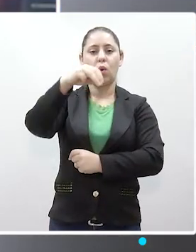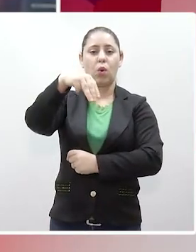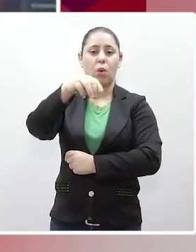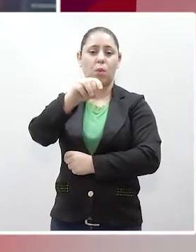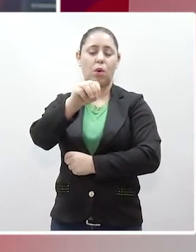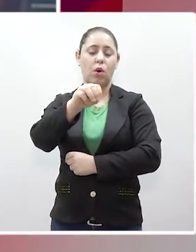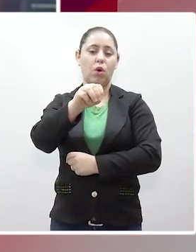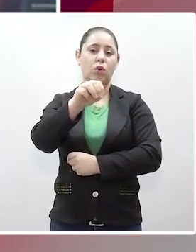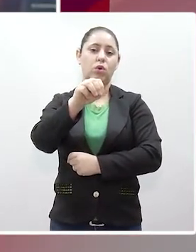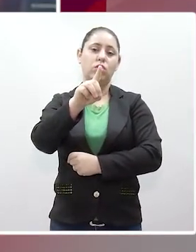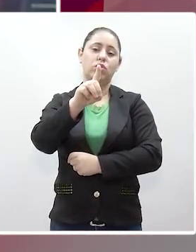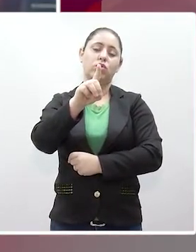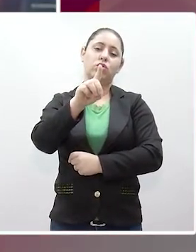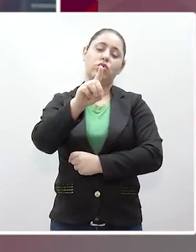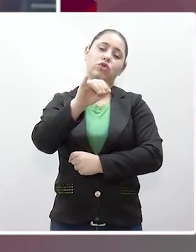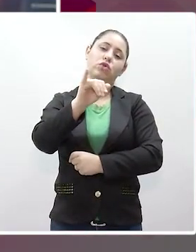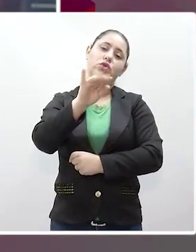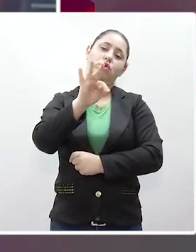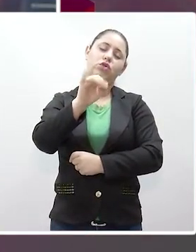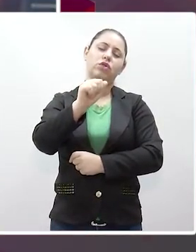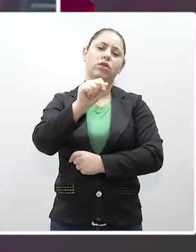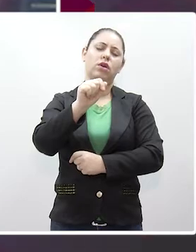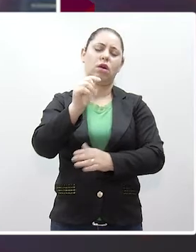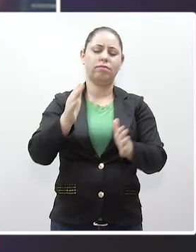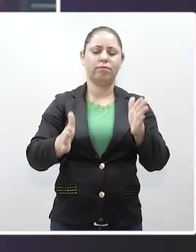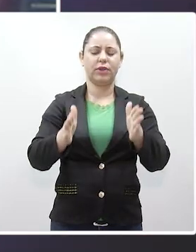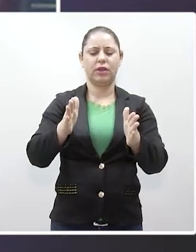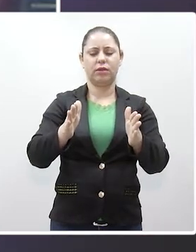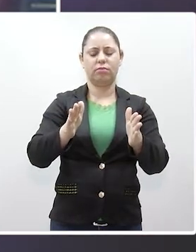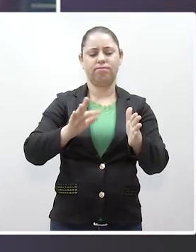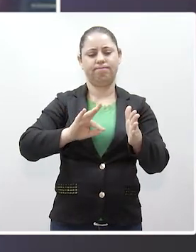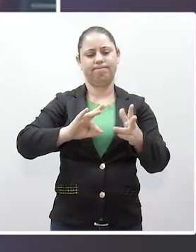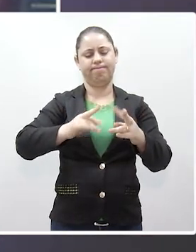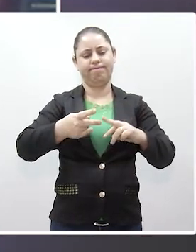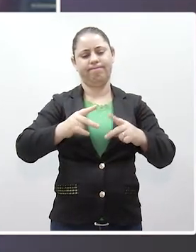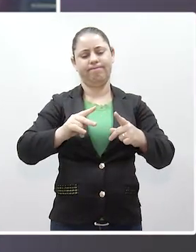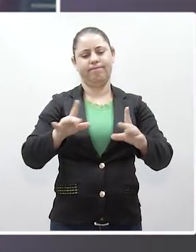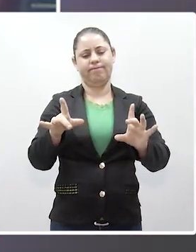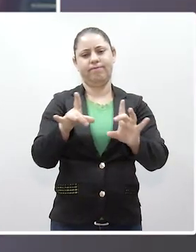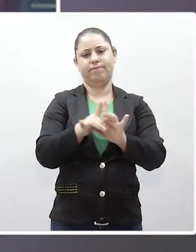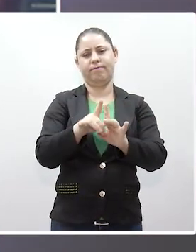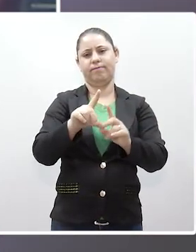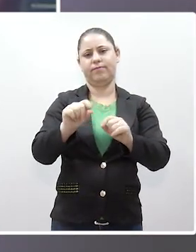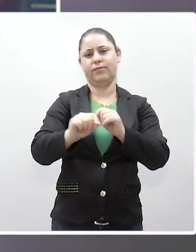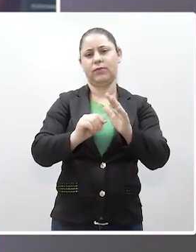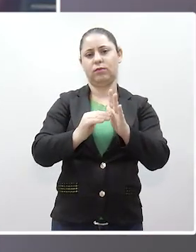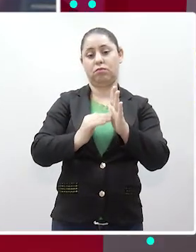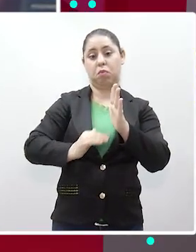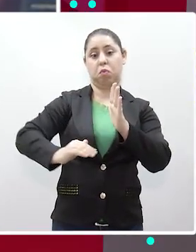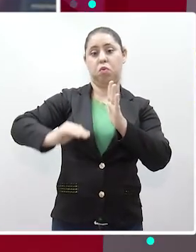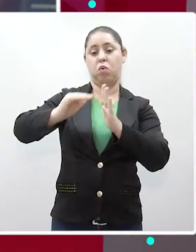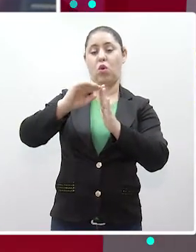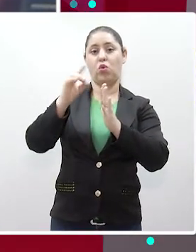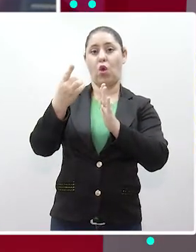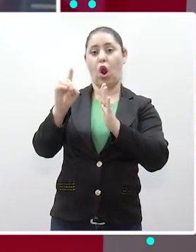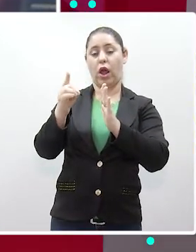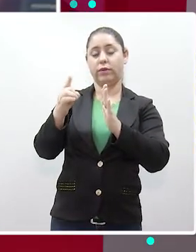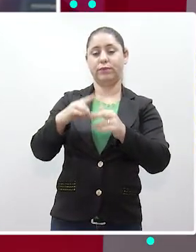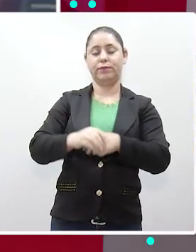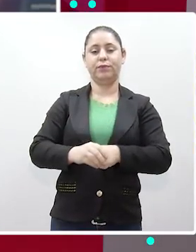commodities. E a gente tem aí um período singular que junta a alta no